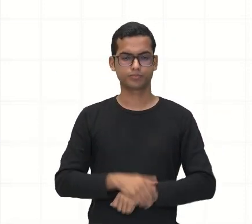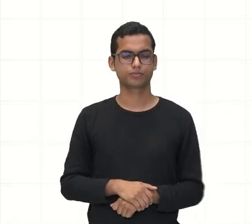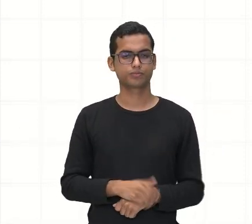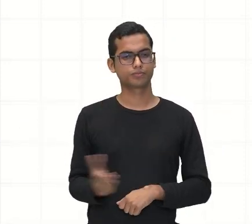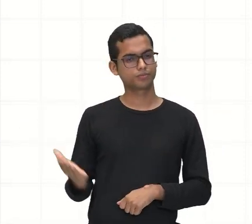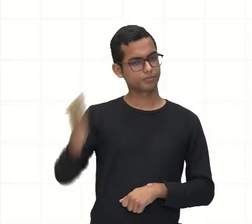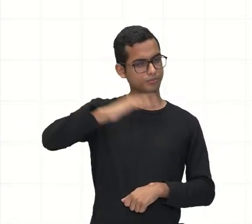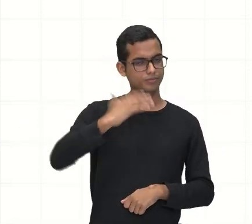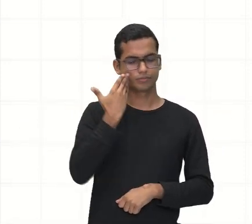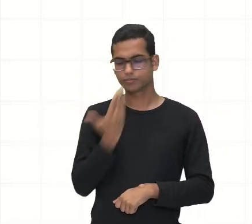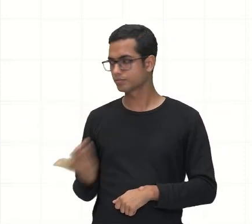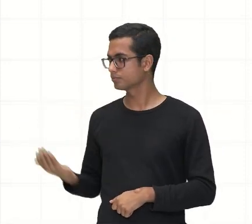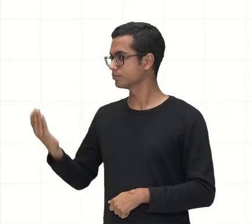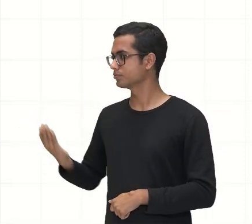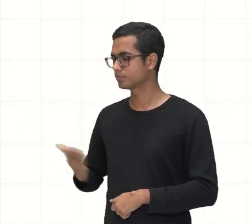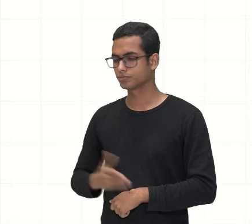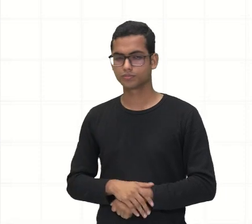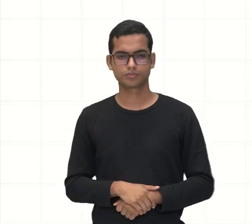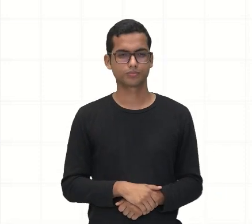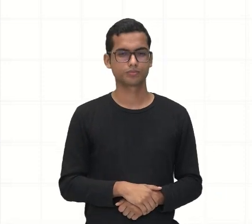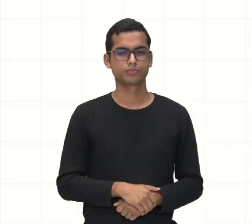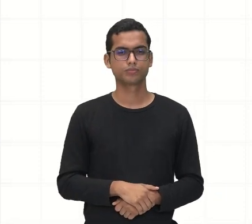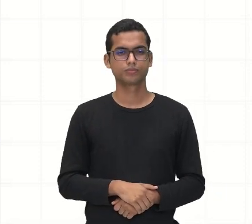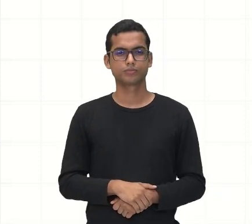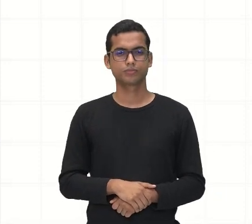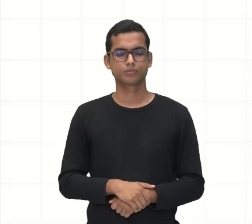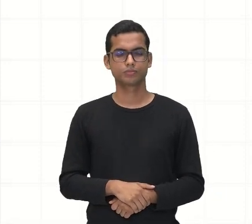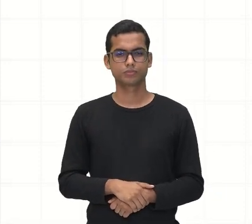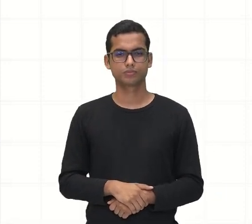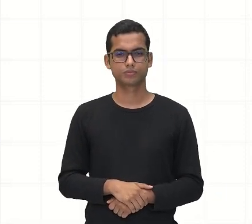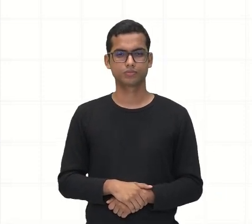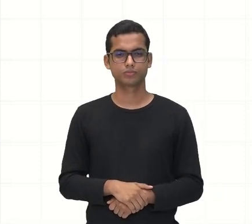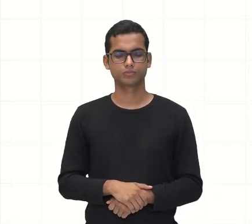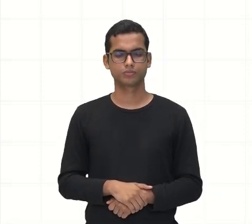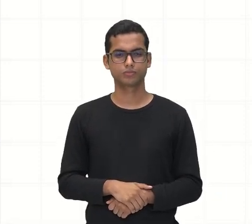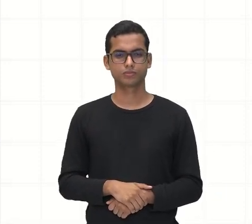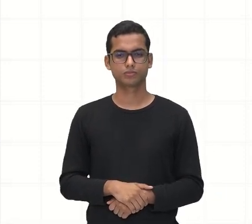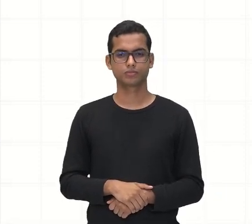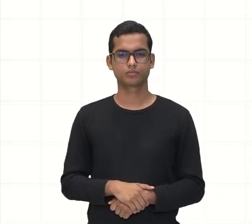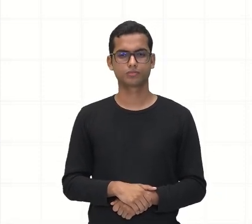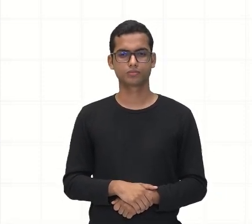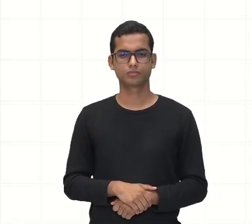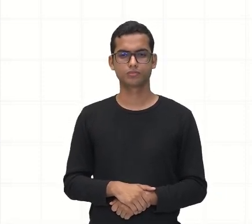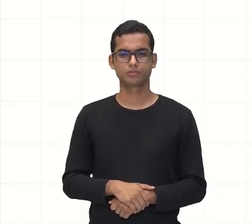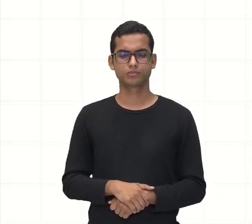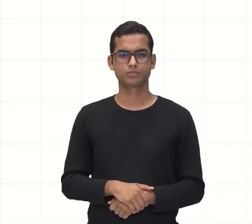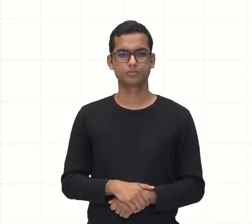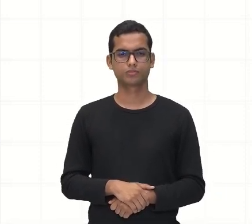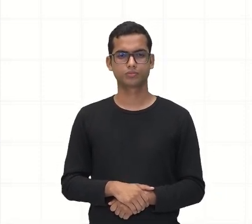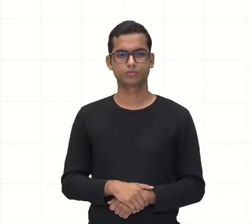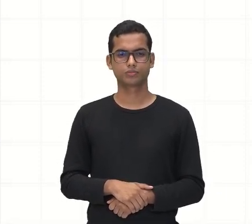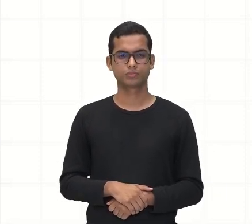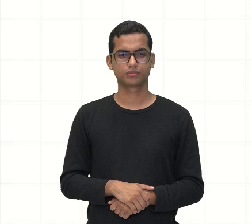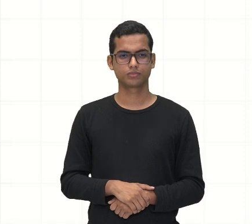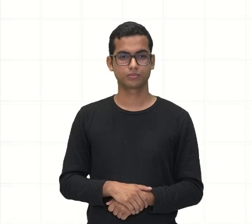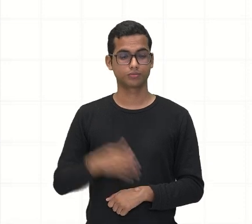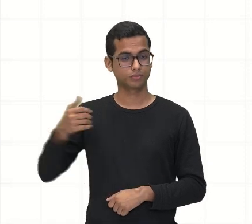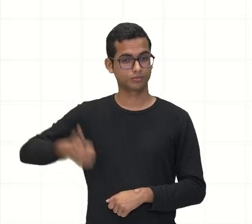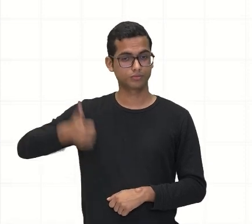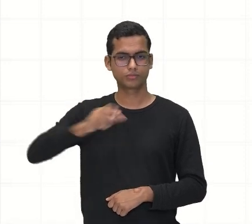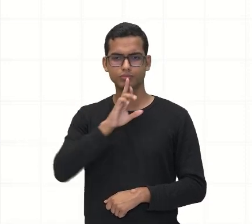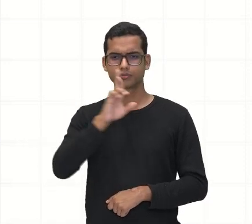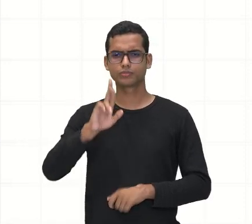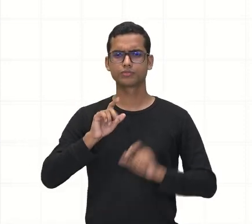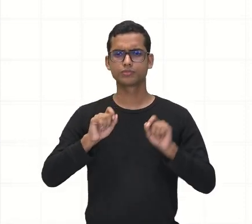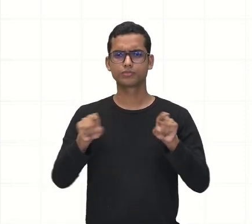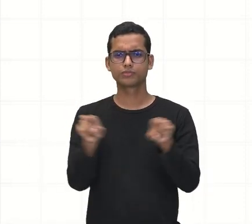Então, vamos à solução? Vamos à nossa resolução da nossa questão? Vem comigo aqui, ó. Vamos analisar aqui o que o professor fez. Ó. Pegamos primeiro, ó,